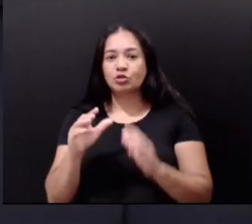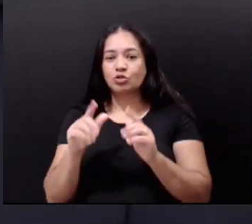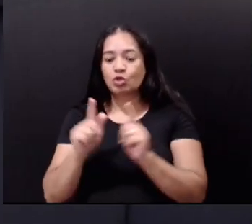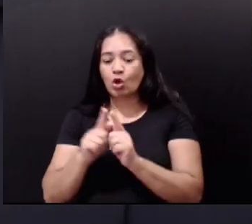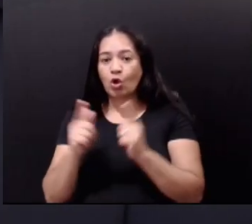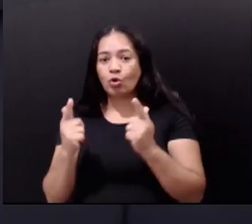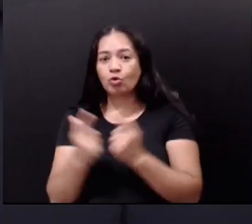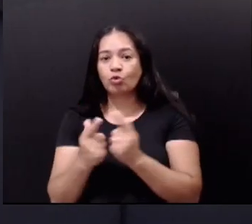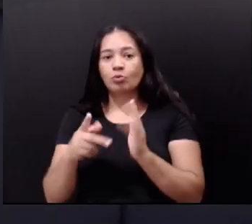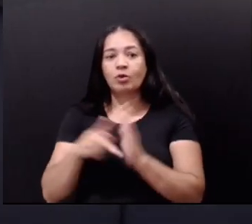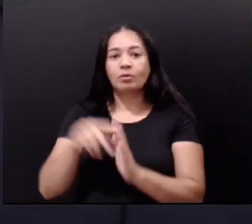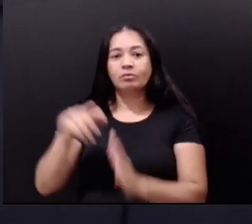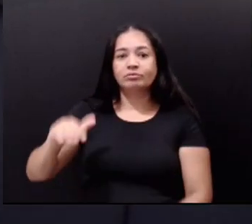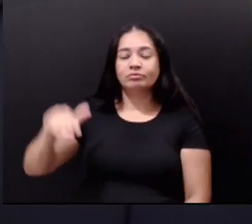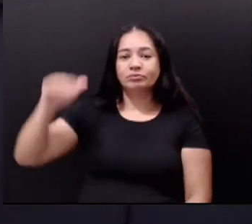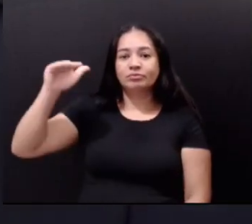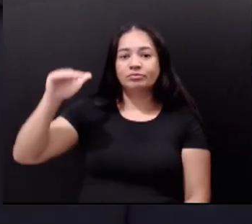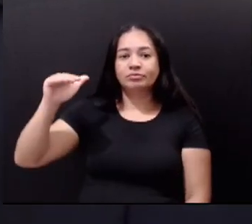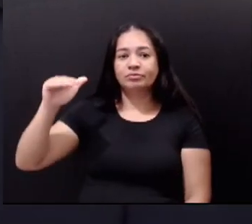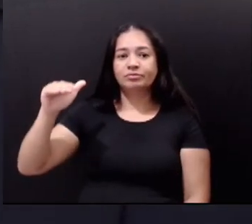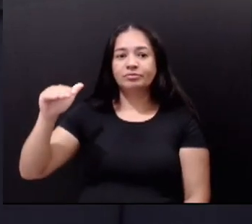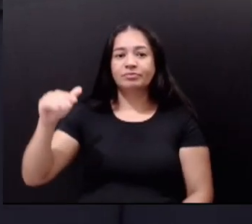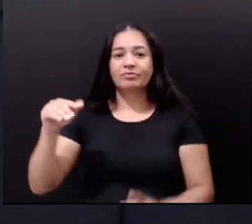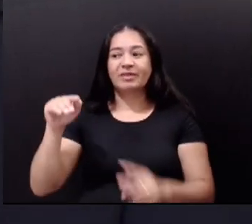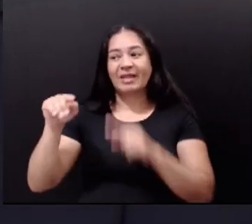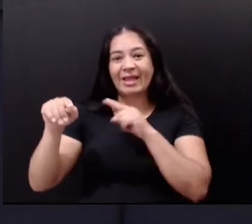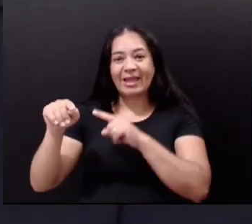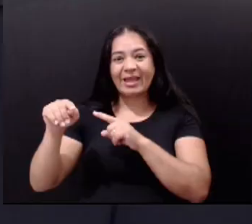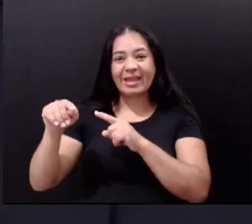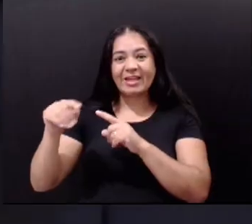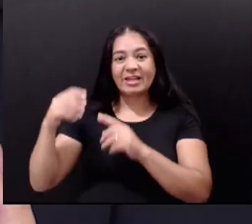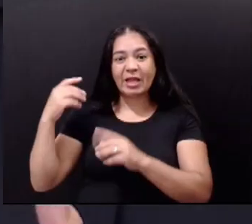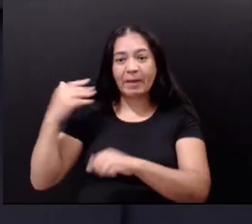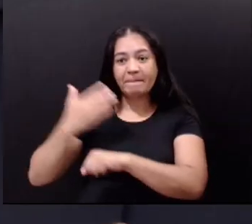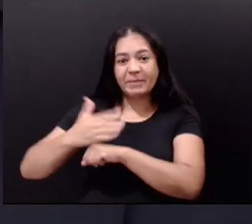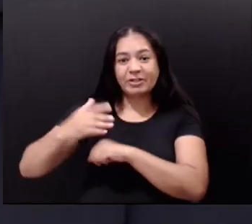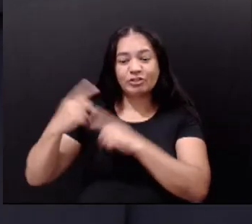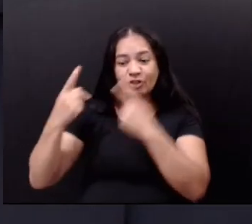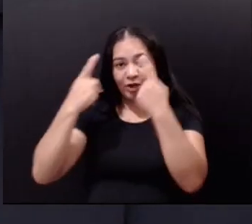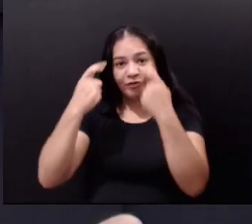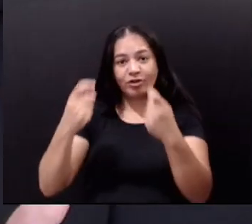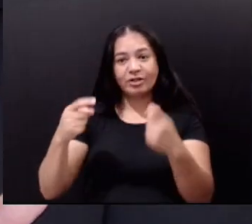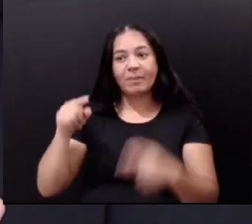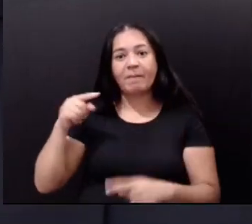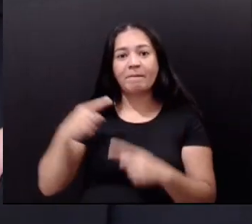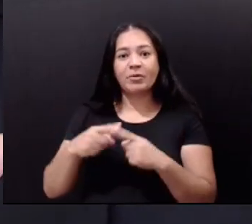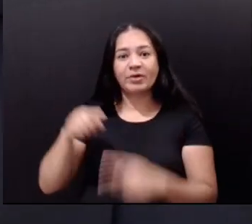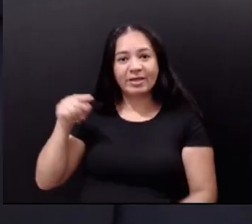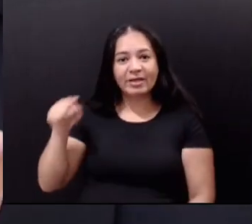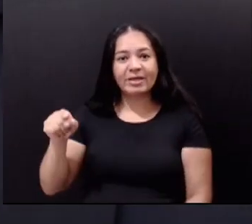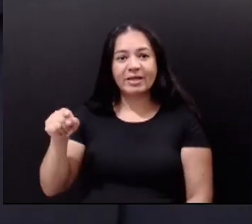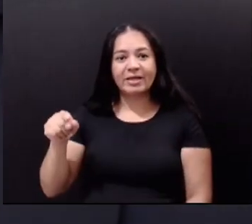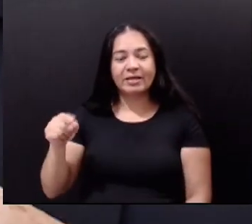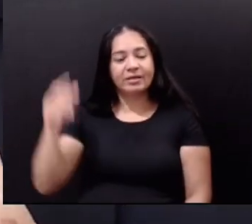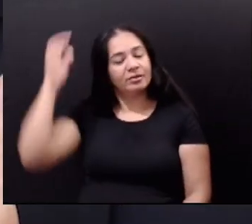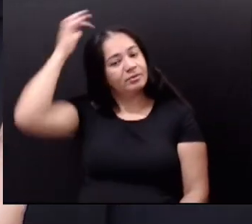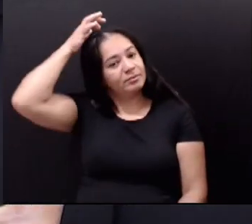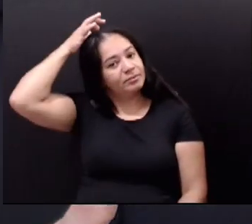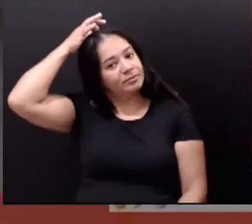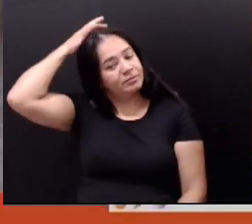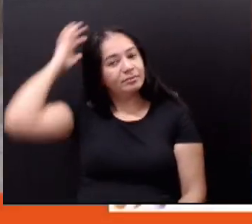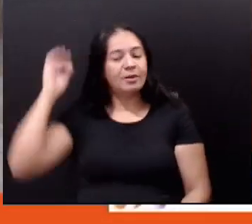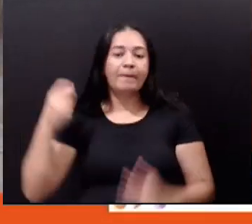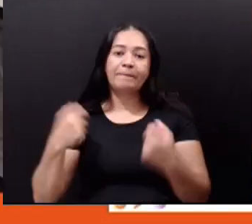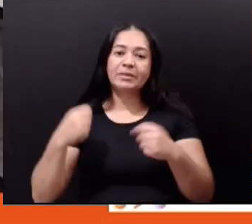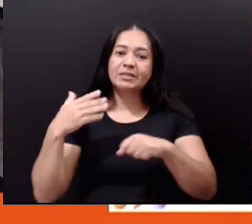eles os agressores. Também para essas pessoas que são sabidamente agressores, participar de um grupo e entender de